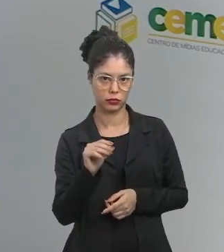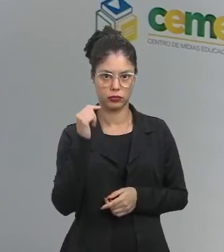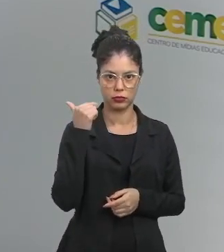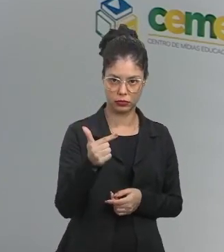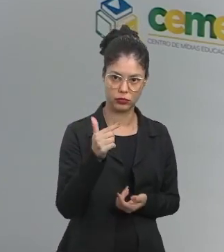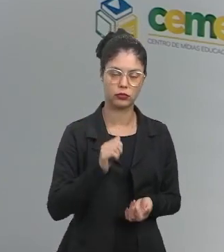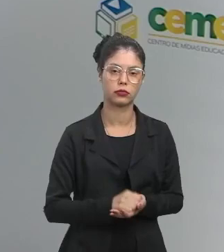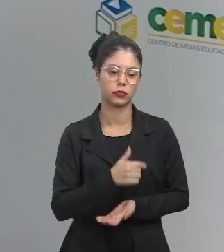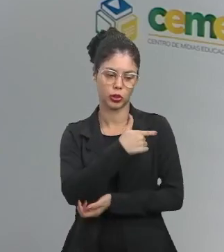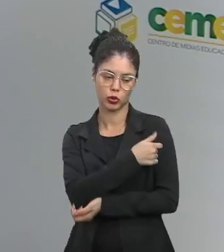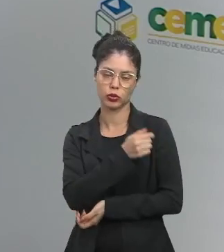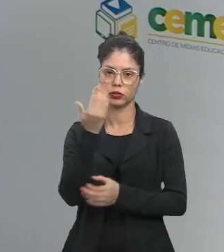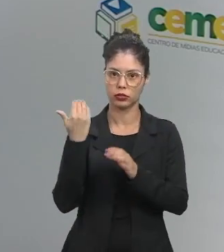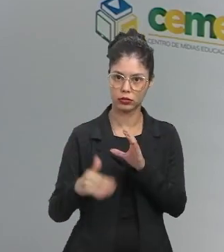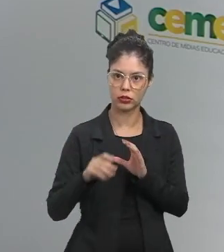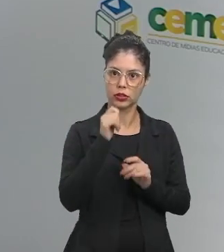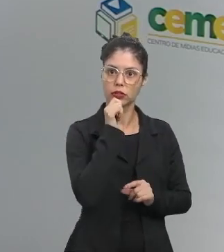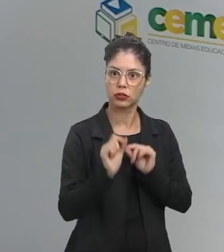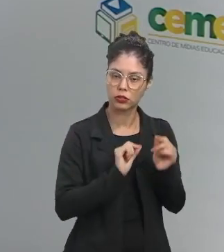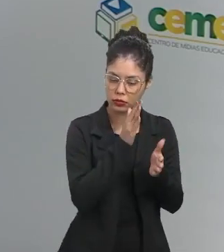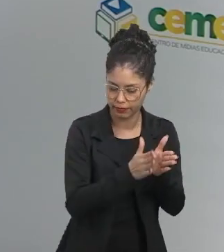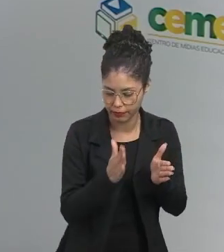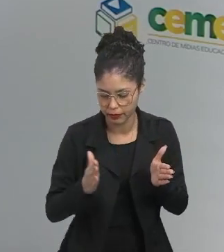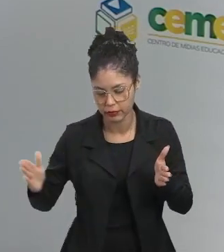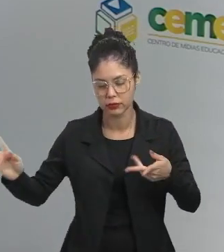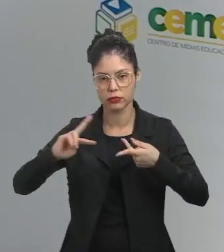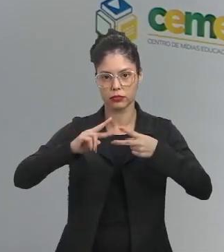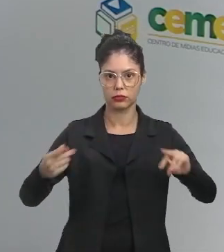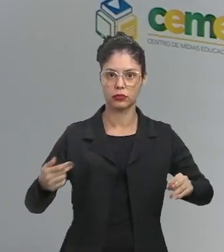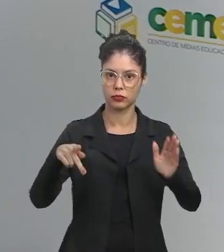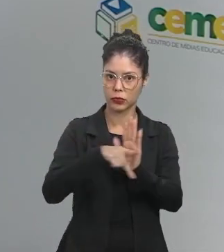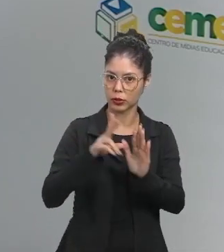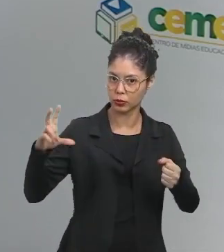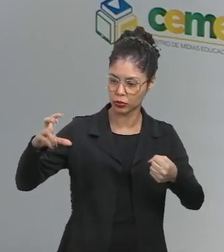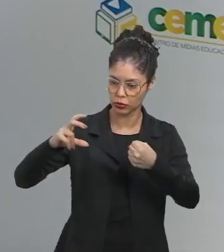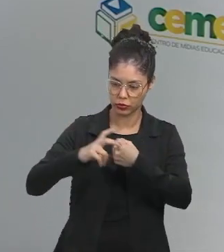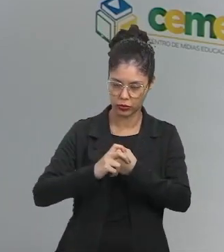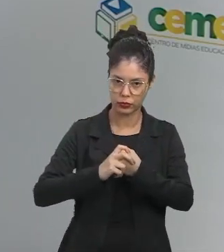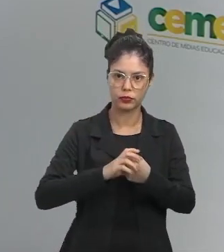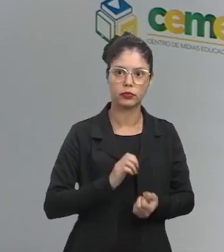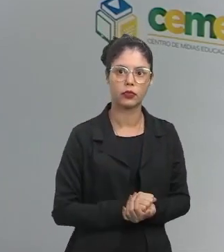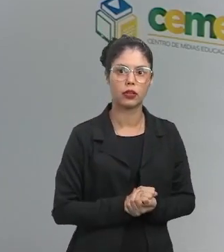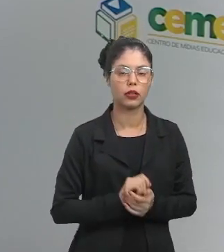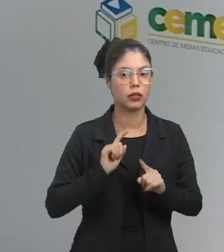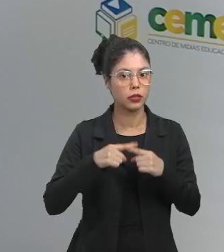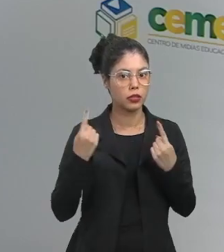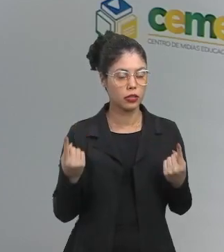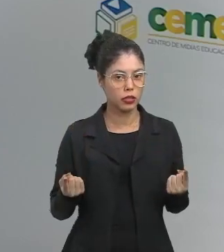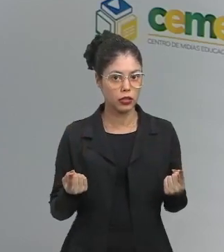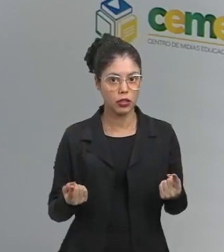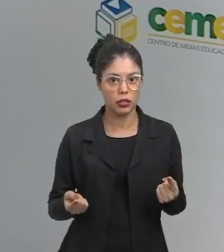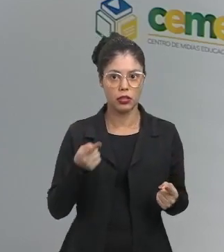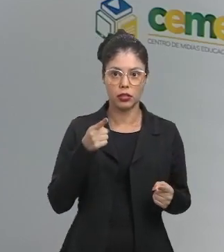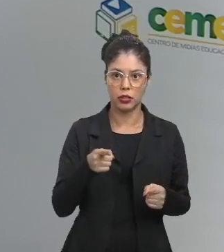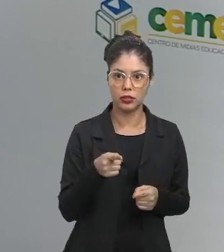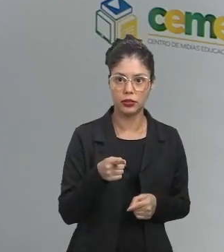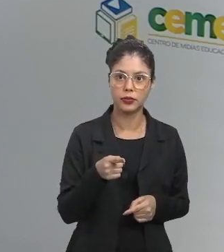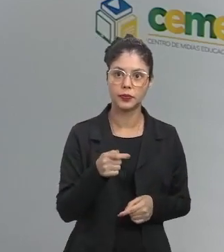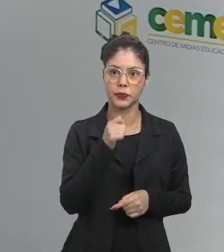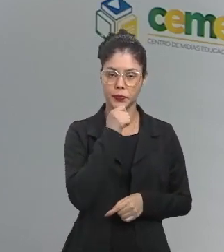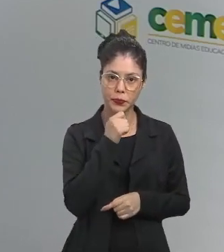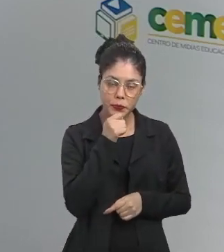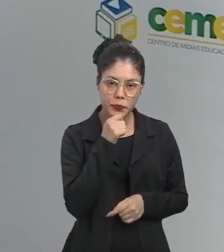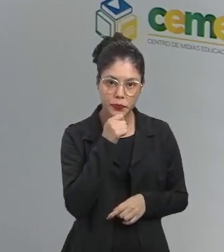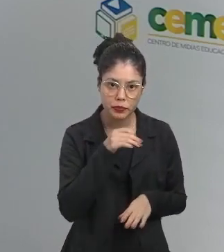A vacina de RNA mensageiro tem sequência de genes do vírus. Entretanto, por ser muito